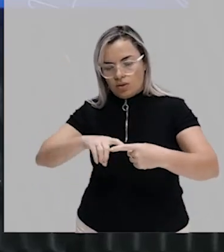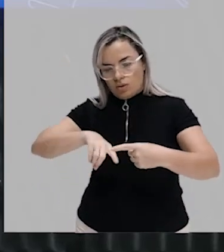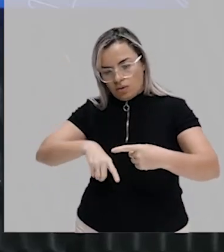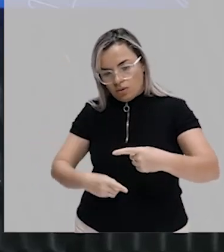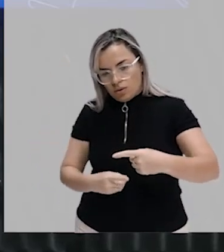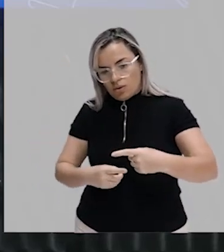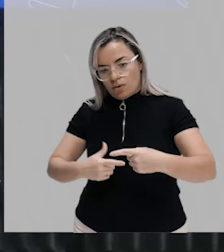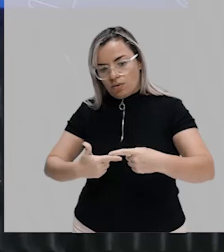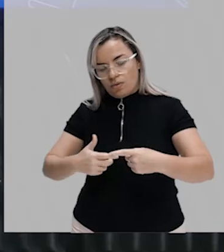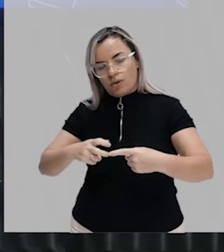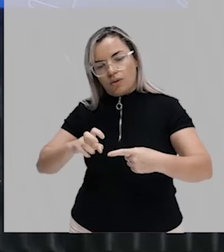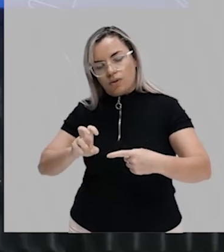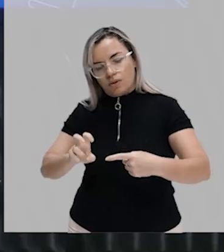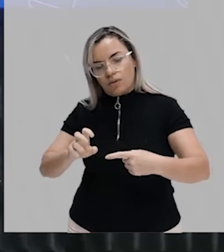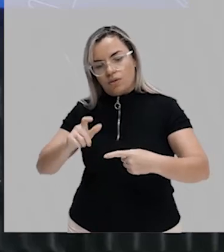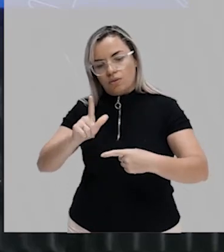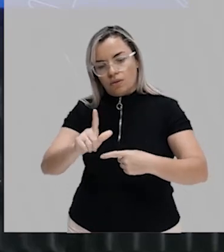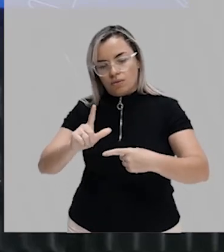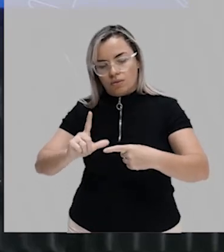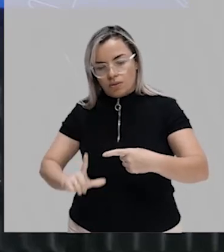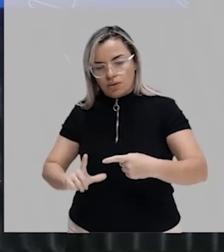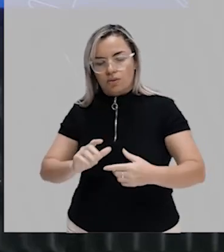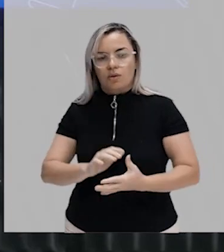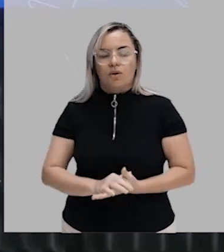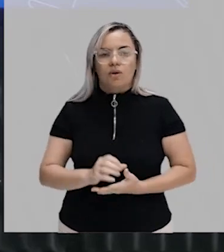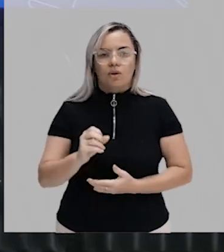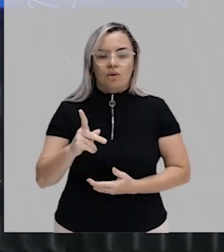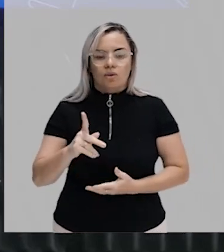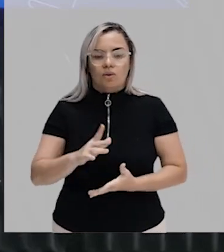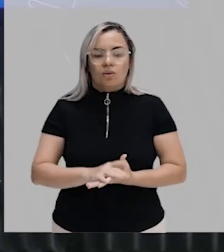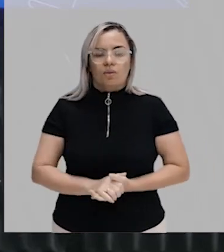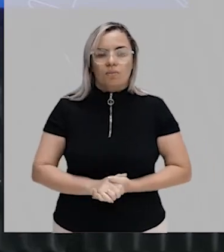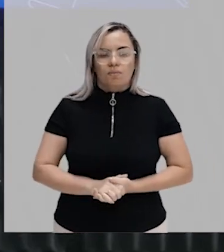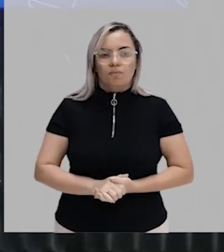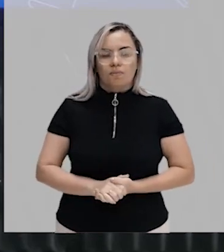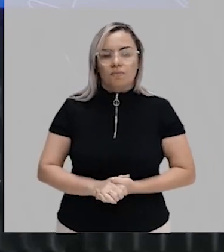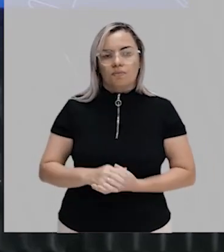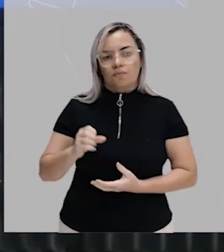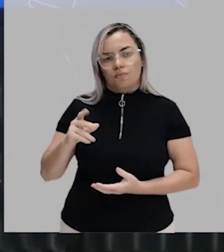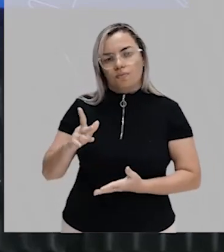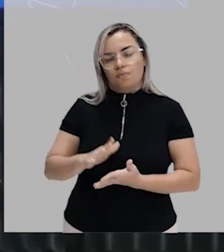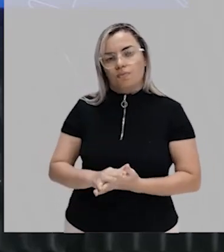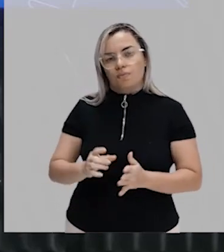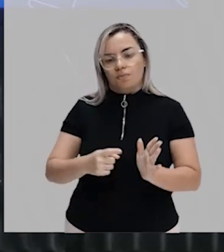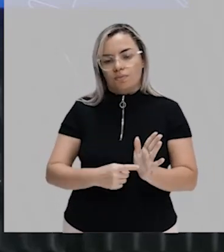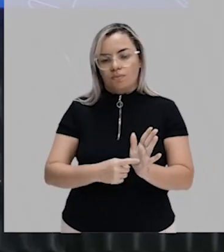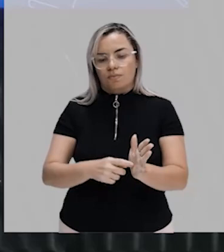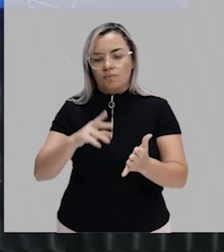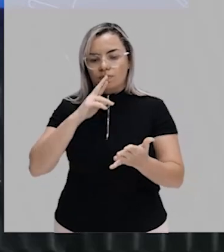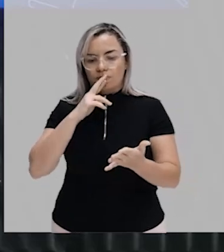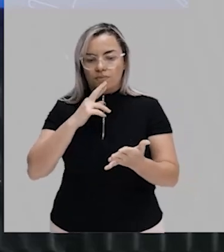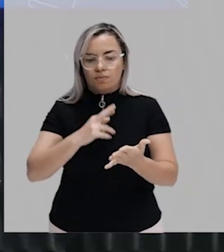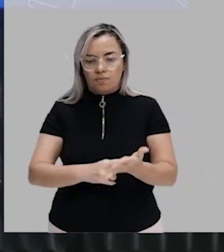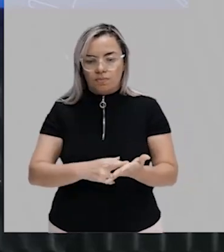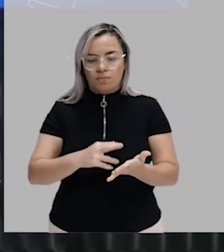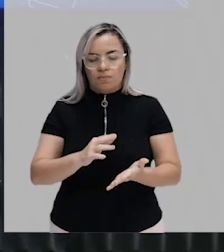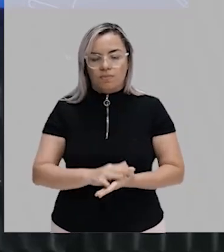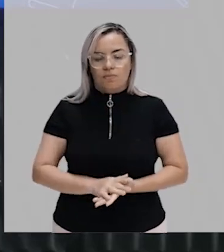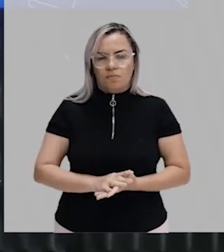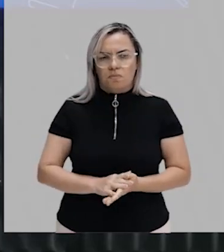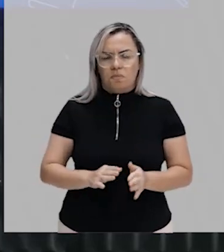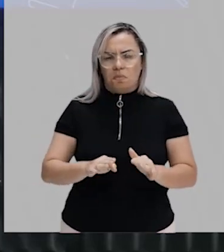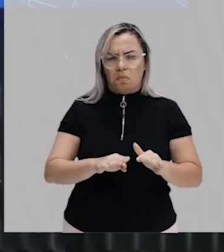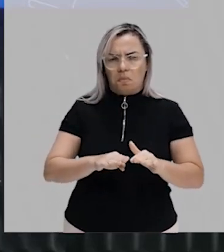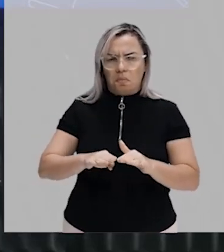0,25 gramas por litro, ok? Então, parece que os resultados, né, eles estão